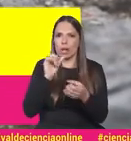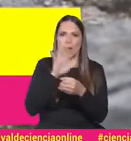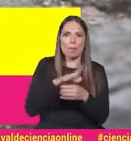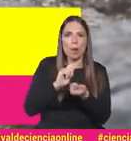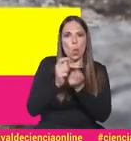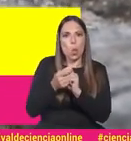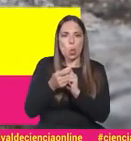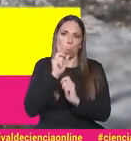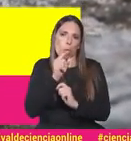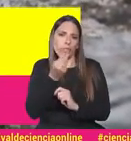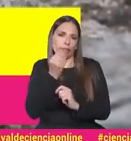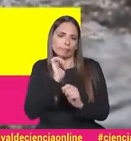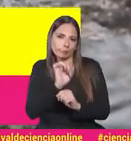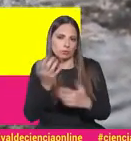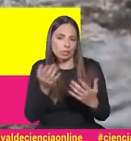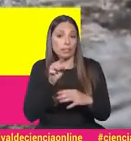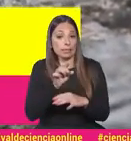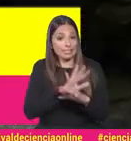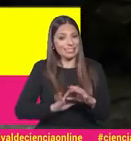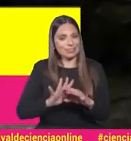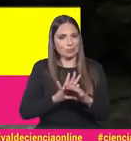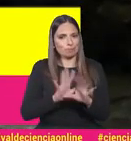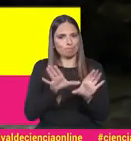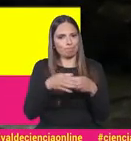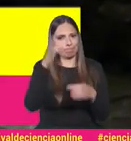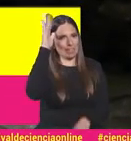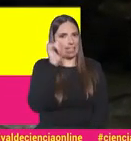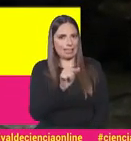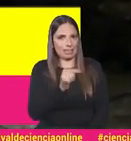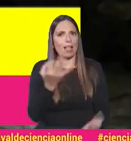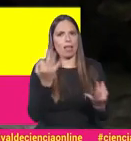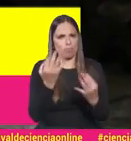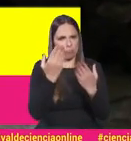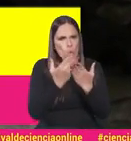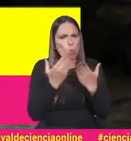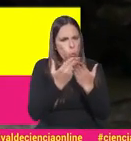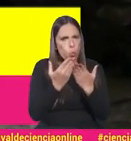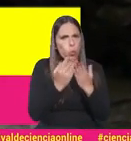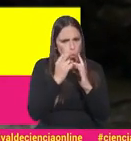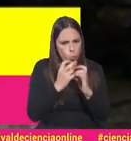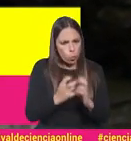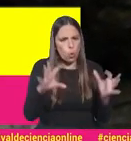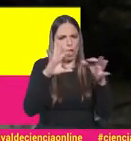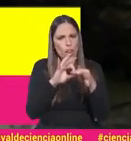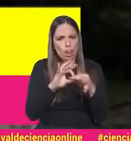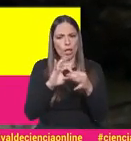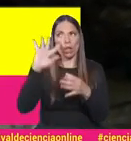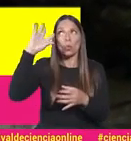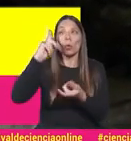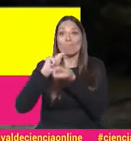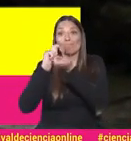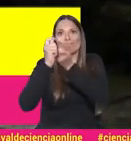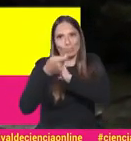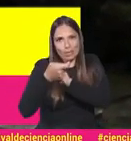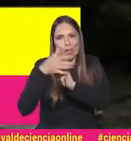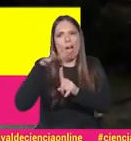sua dieta e tem sido uma das espécies bastante estudadas em relação ao efeito das alterações climáticas que